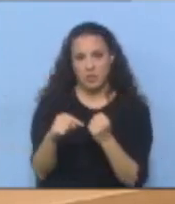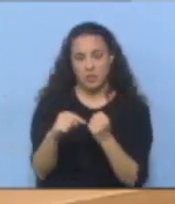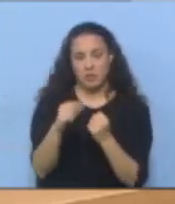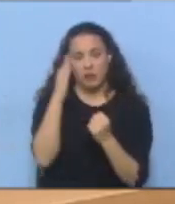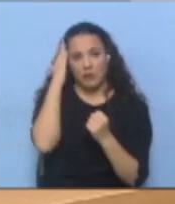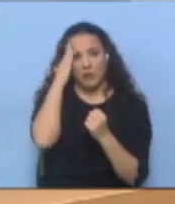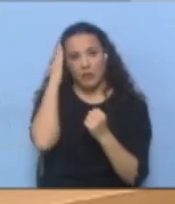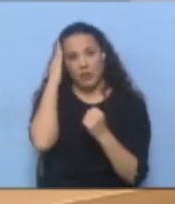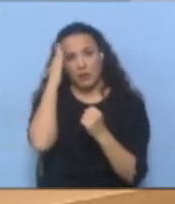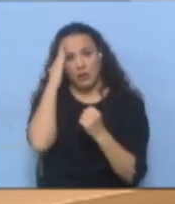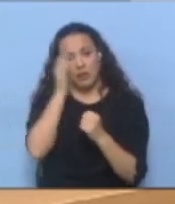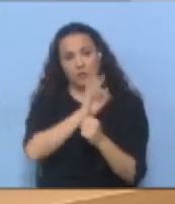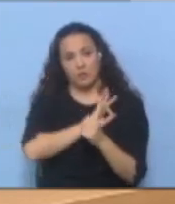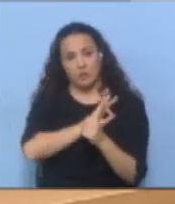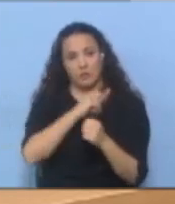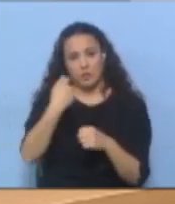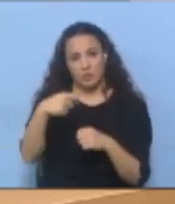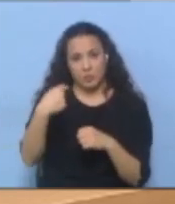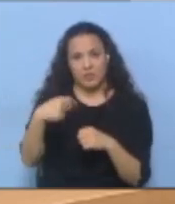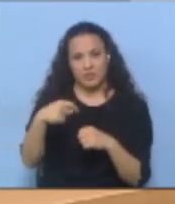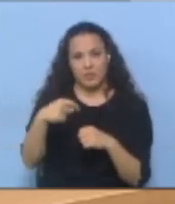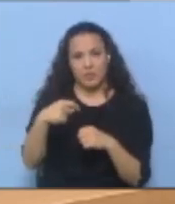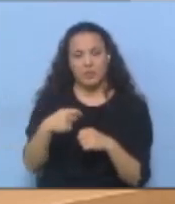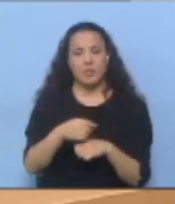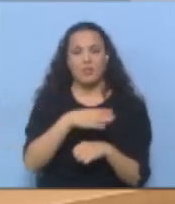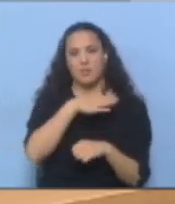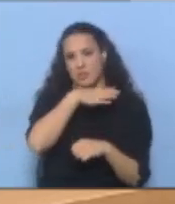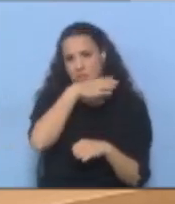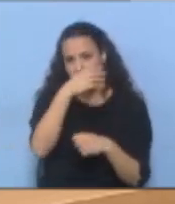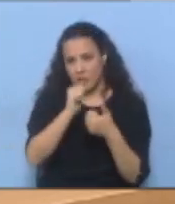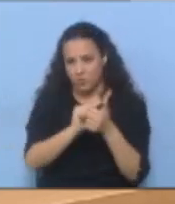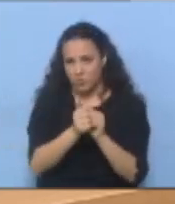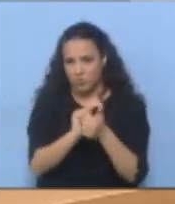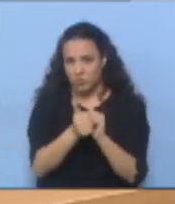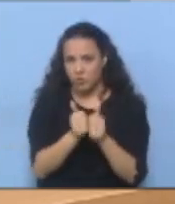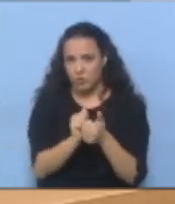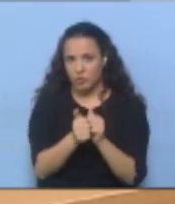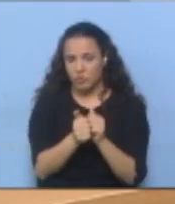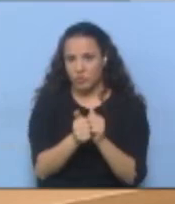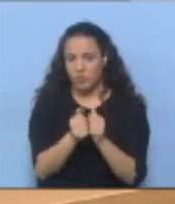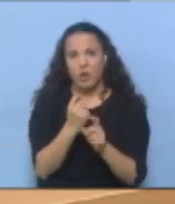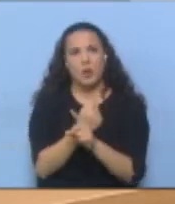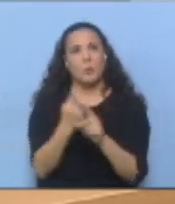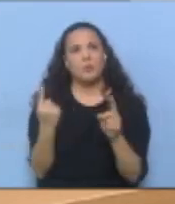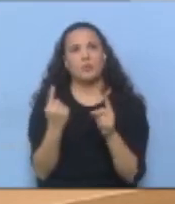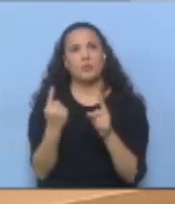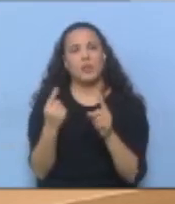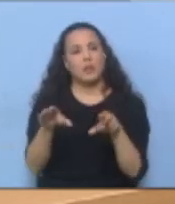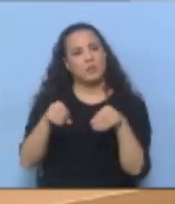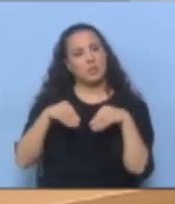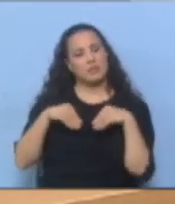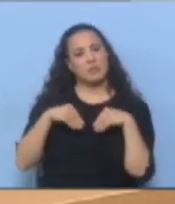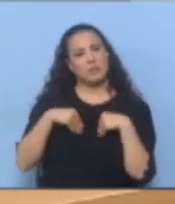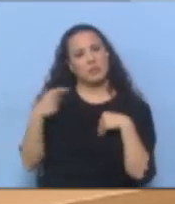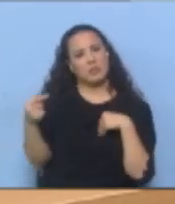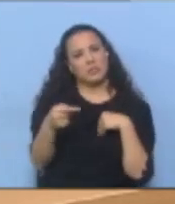Presidente vincou esse aspecto da dimensão positiva do desporto. Porque é que a dimensão negativa, porque é que, de certa